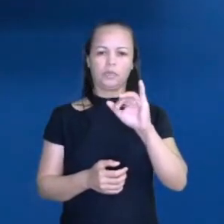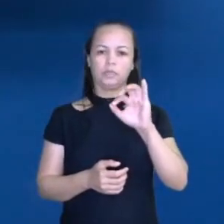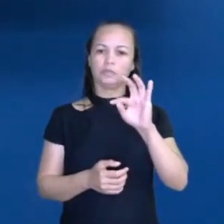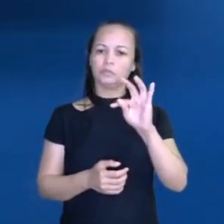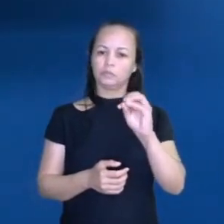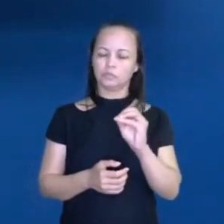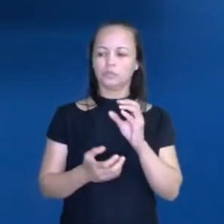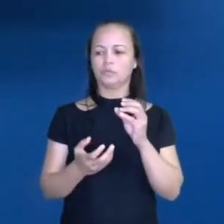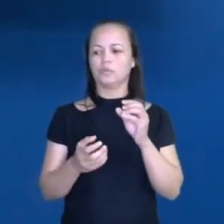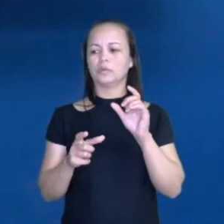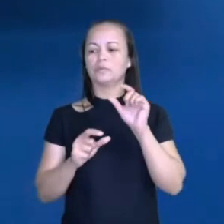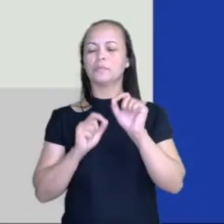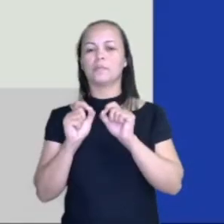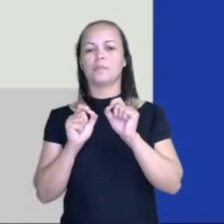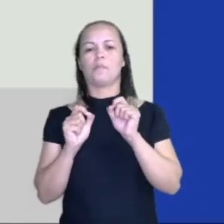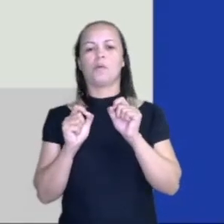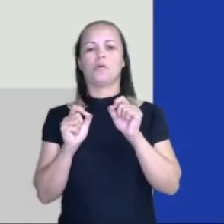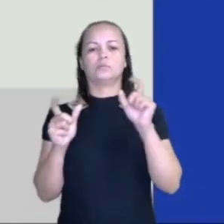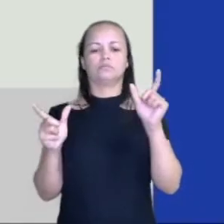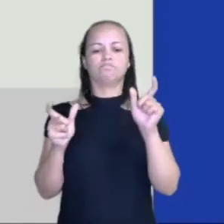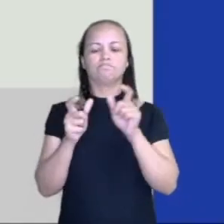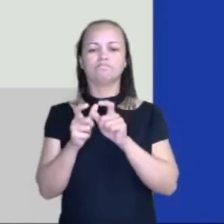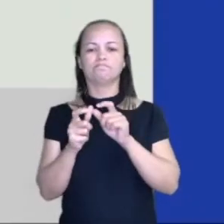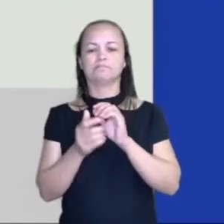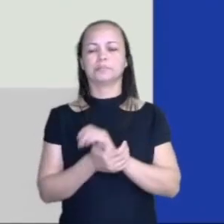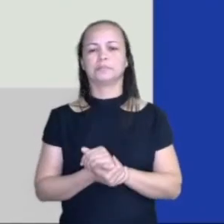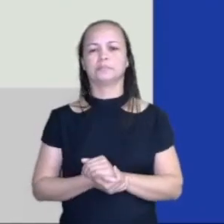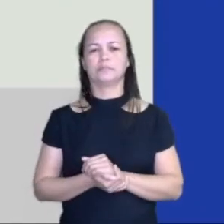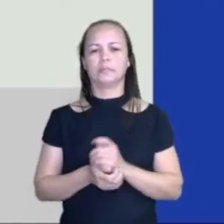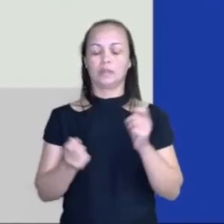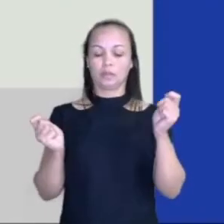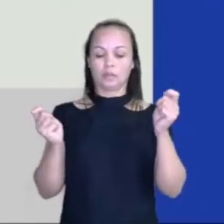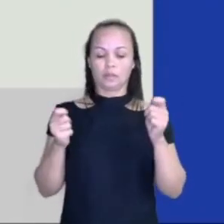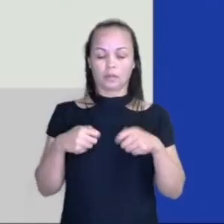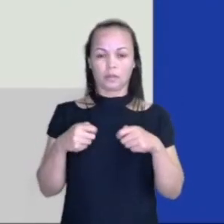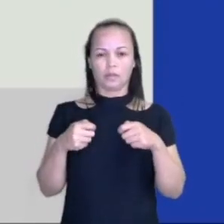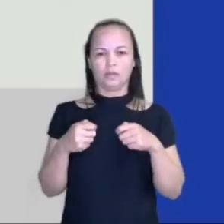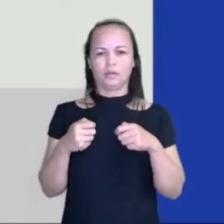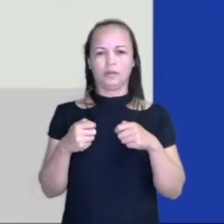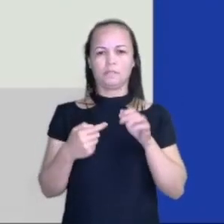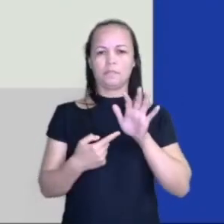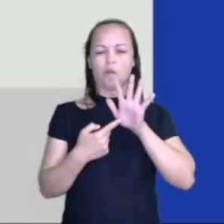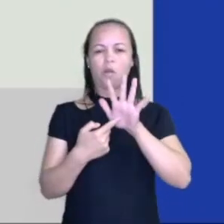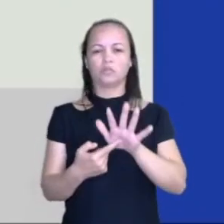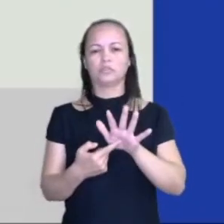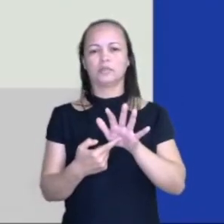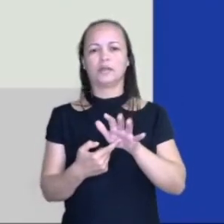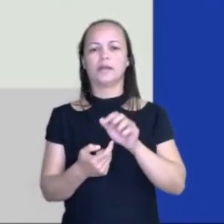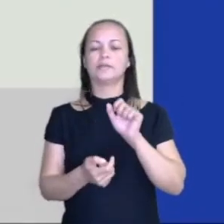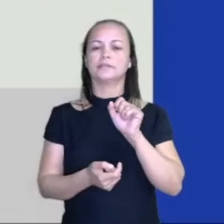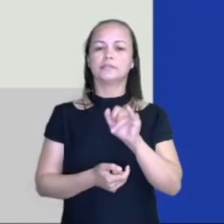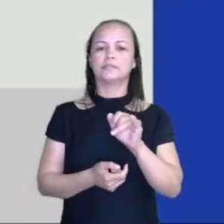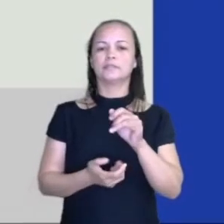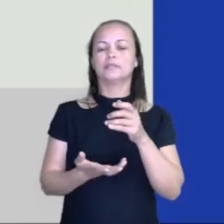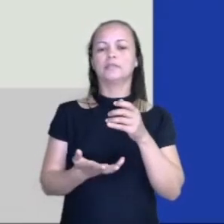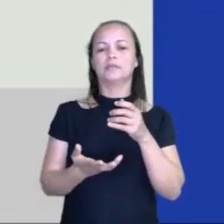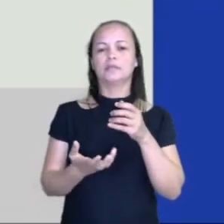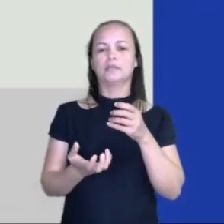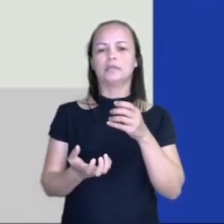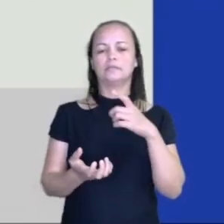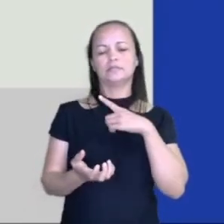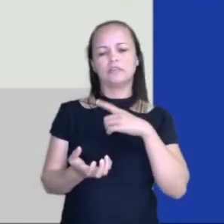amenizar essa situação então não é possível identificar sim ocorreu um